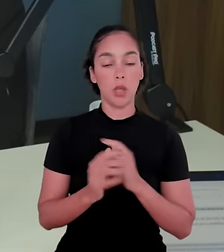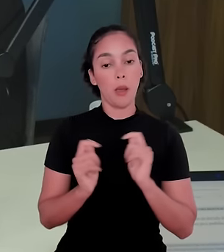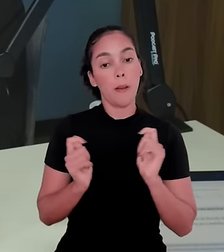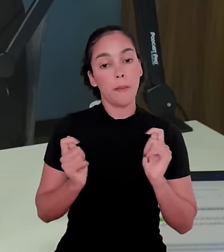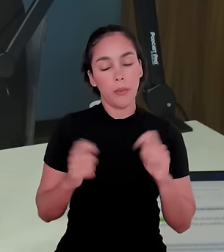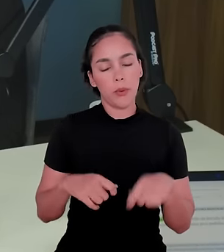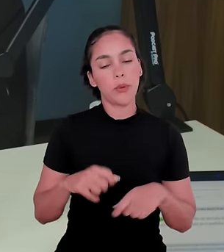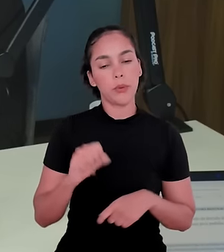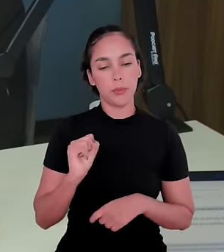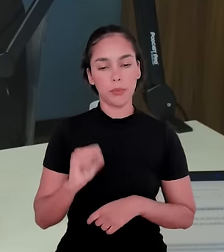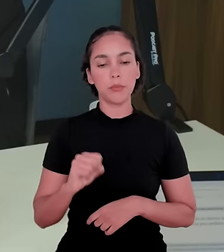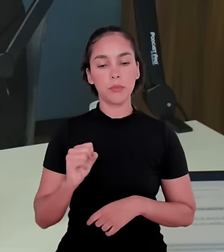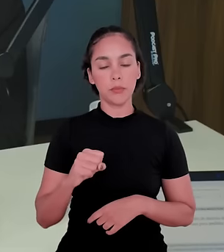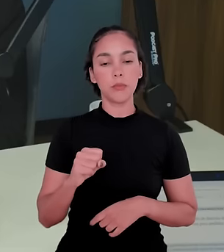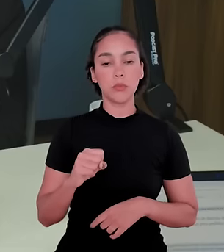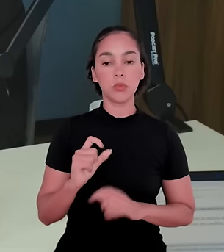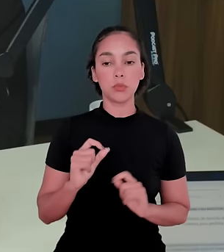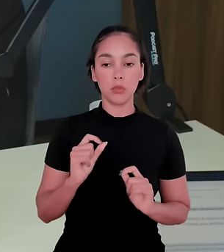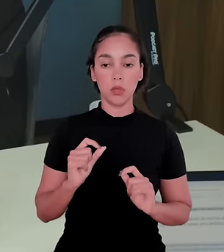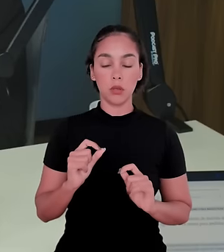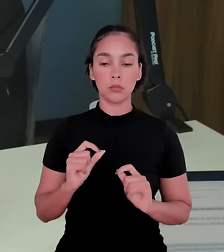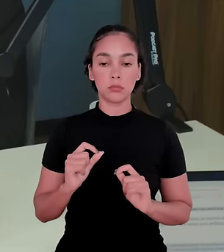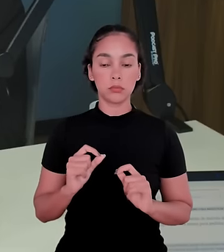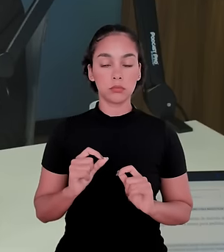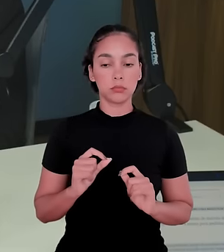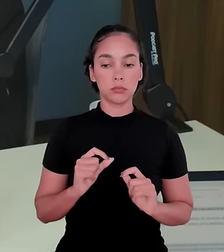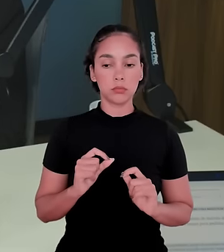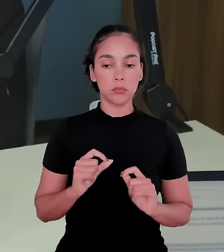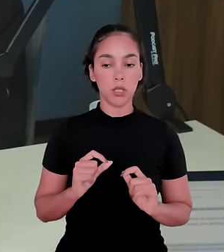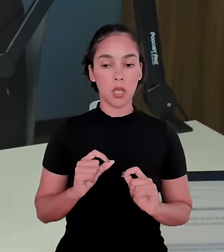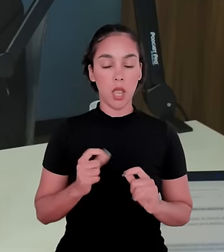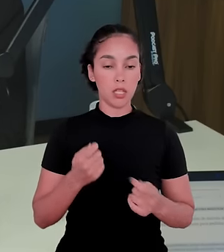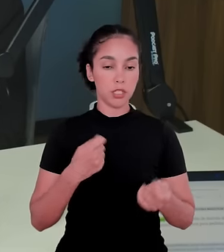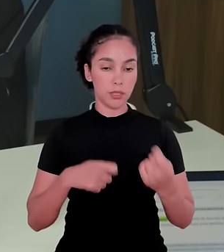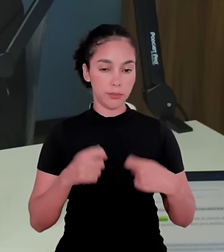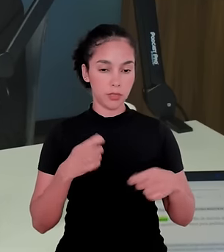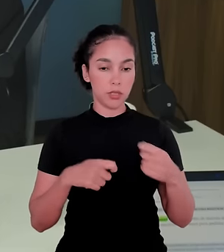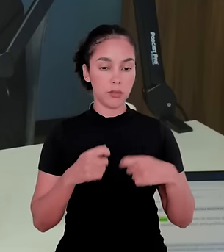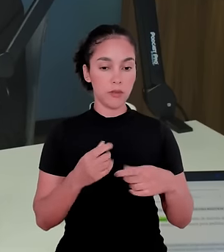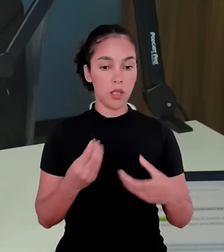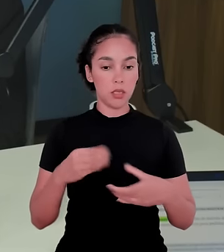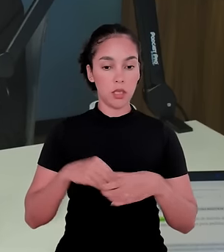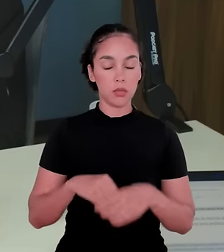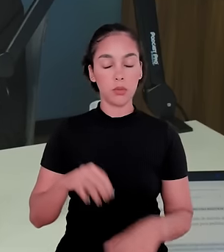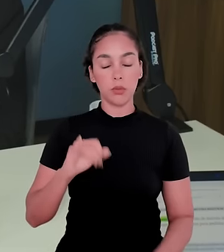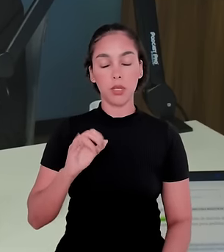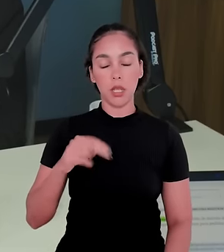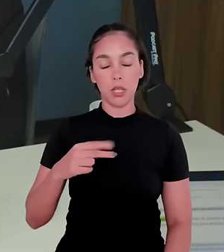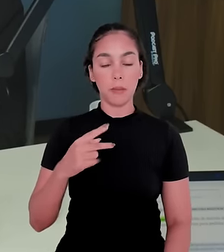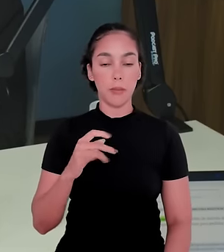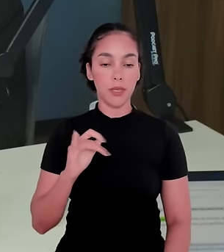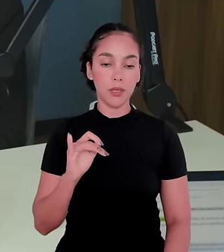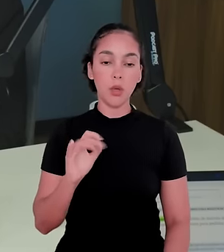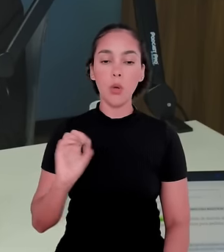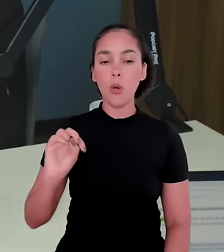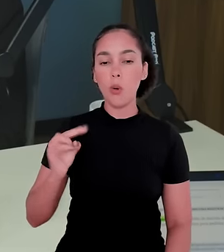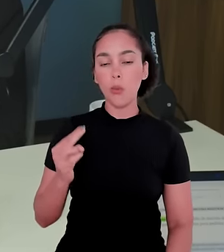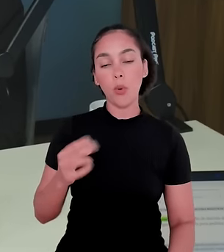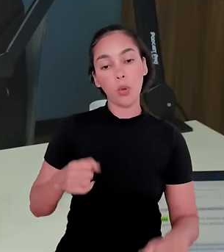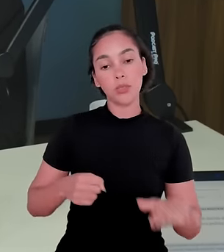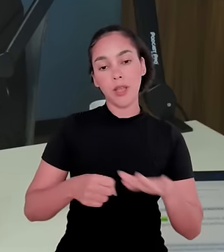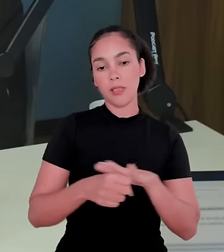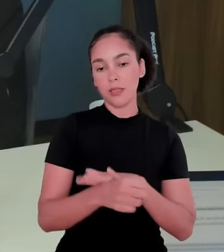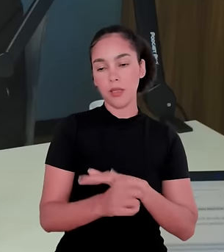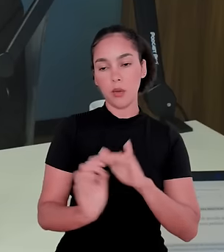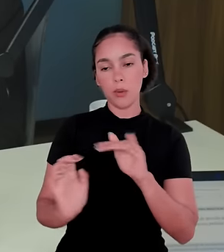tomar um uma medida e entrar com uma oposição que são medidas administrativas dentro do INPI ou até contratar uma Assessoria